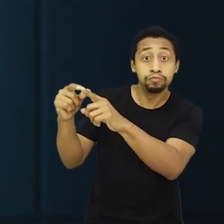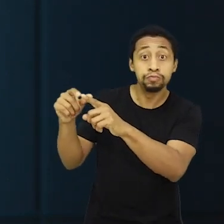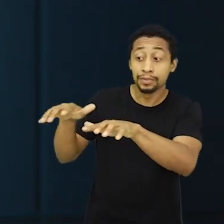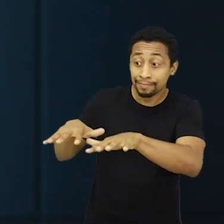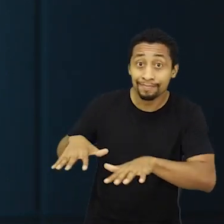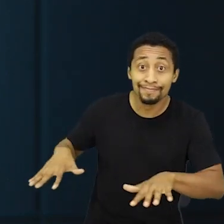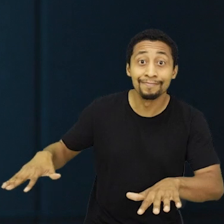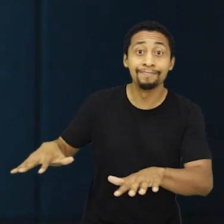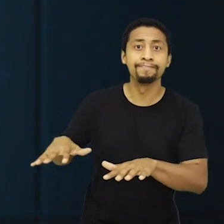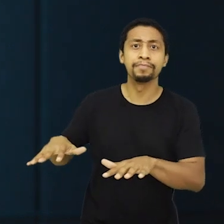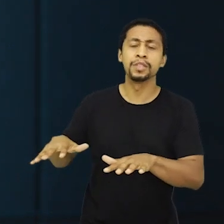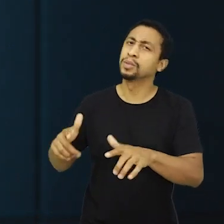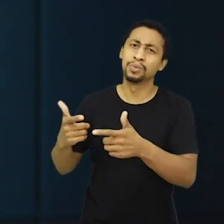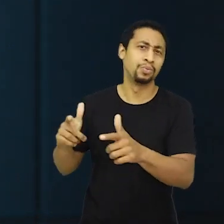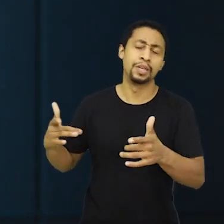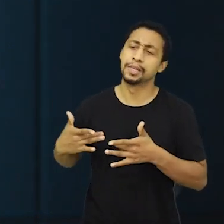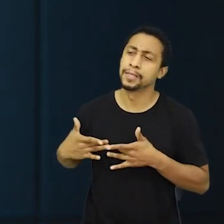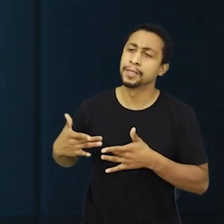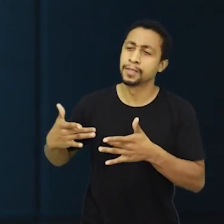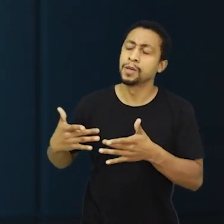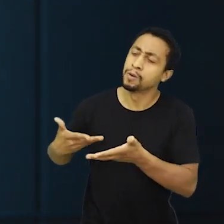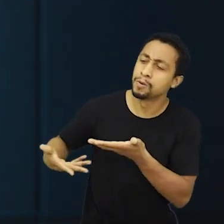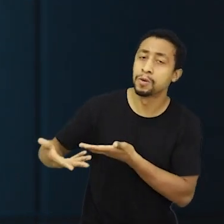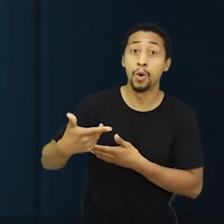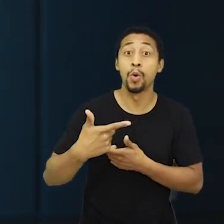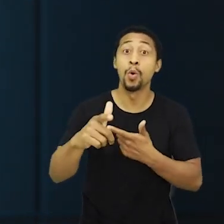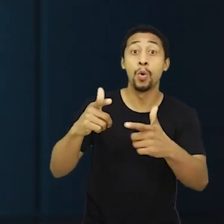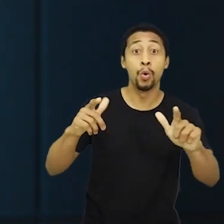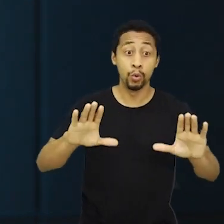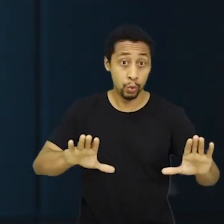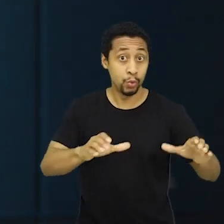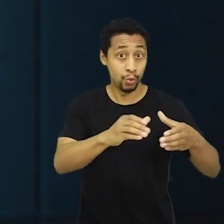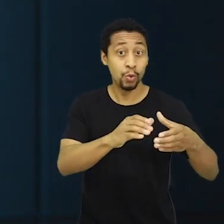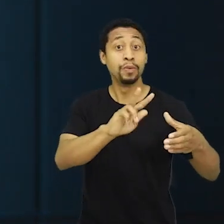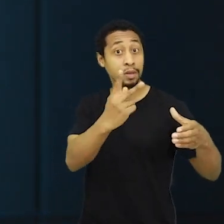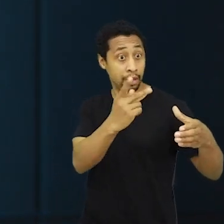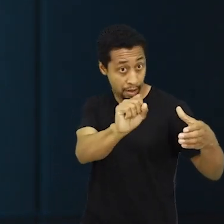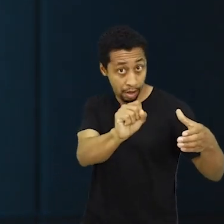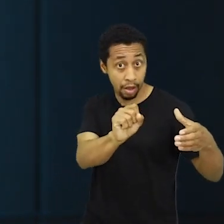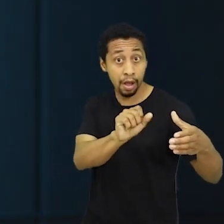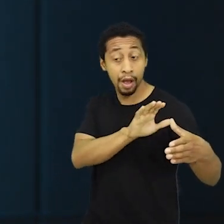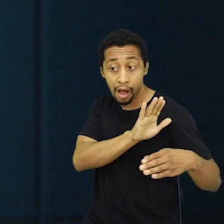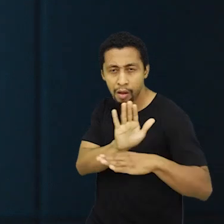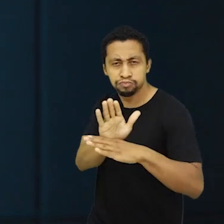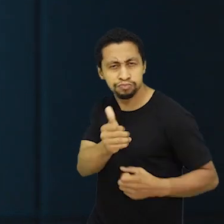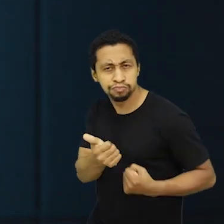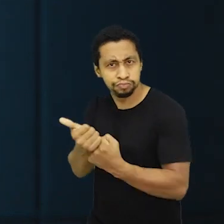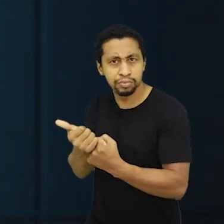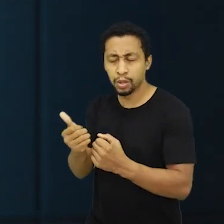encontram solidariedade de outros grupos de jovens homossexuais que estão em regiões mais